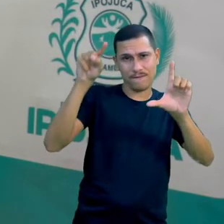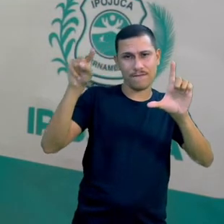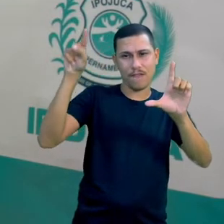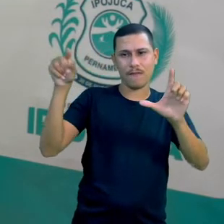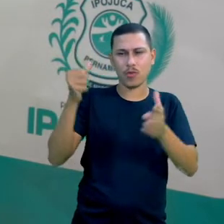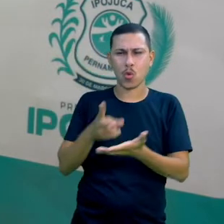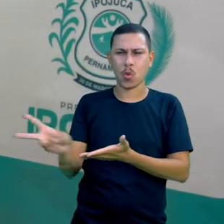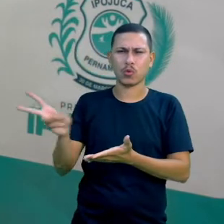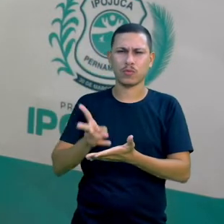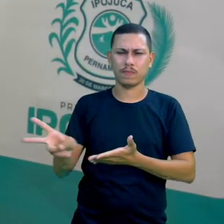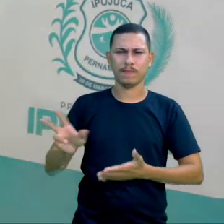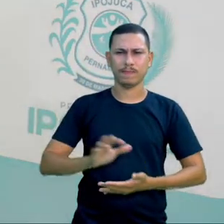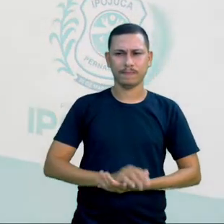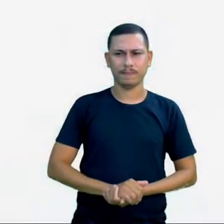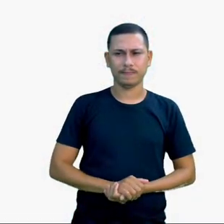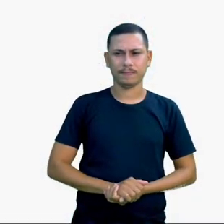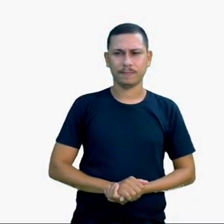Vamos lá.